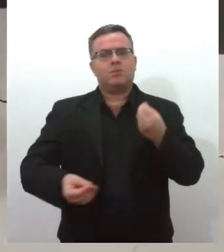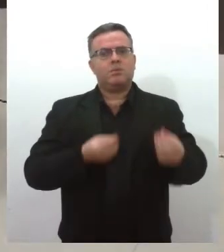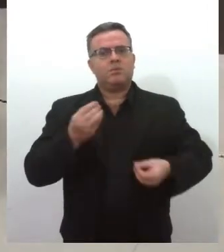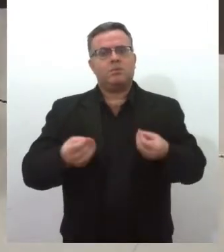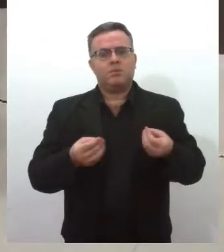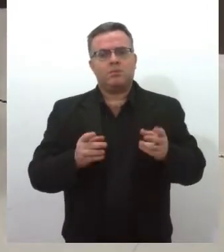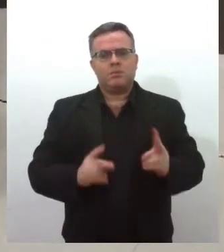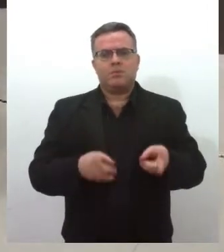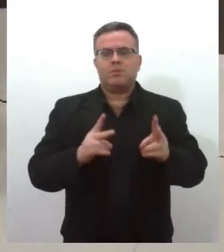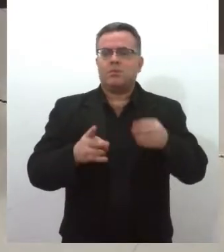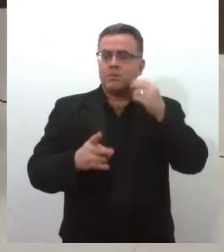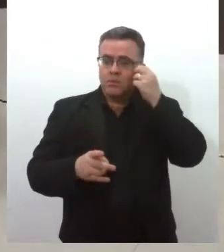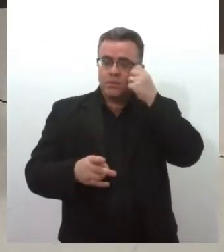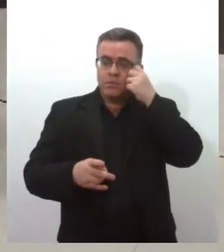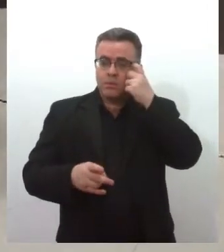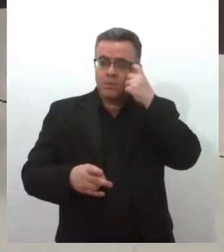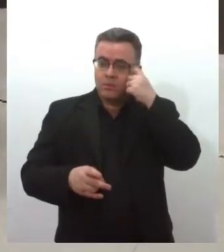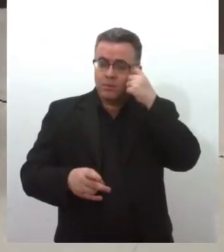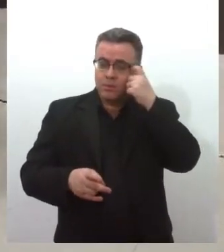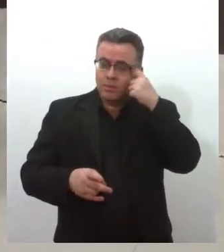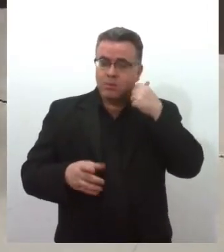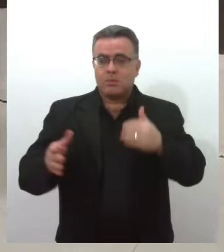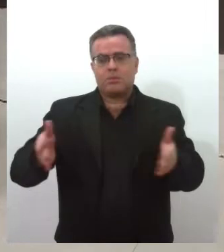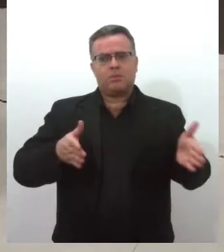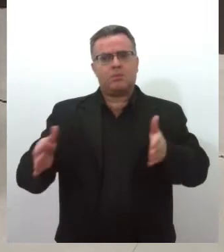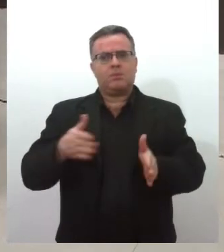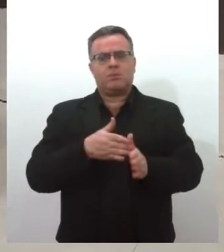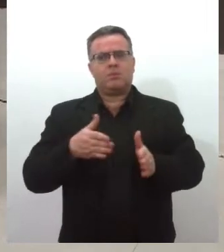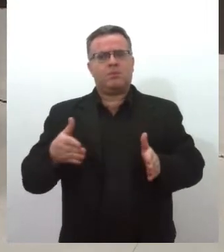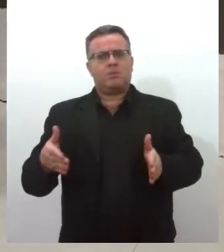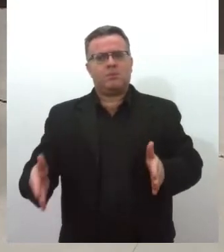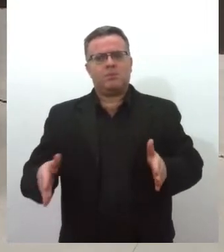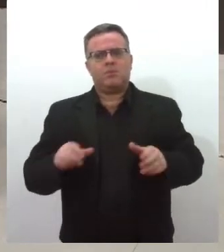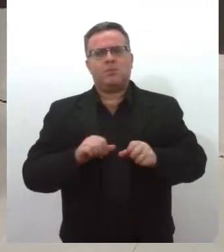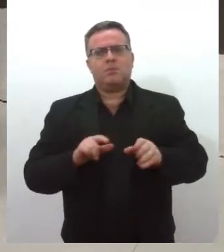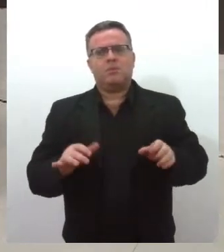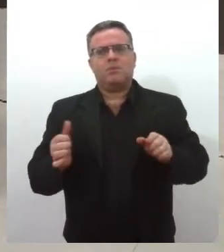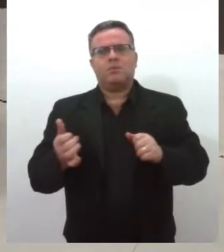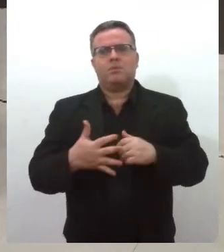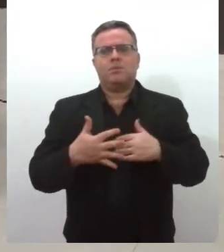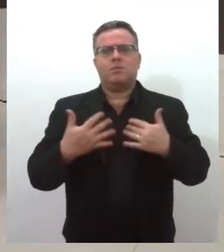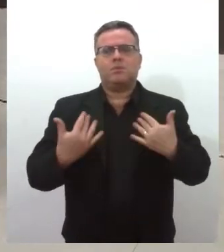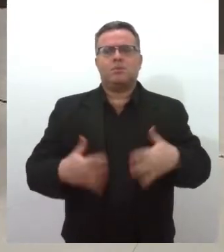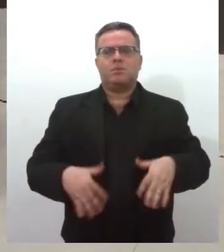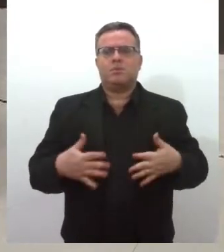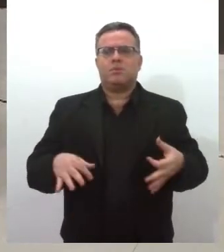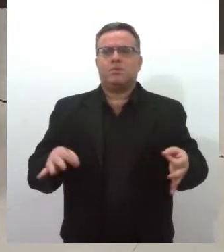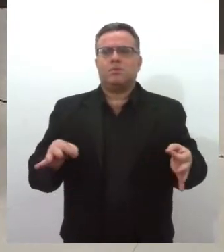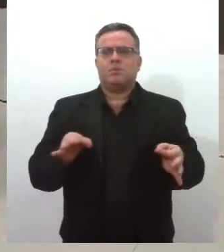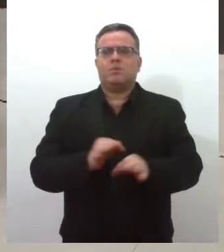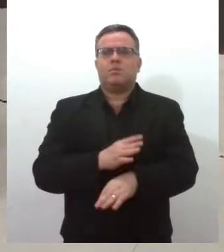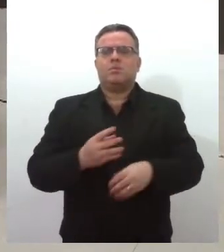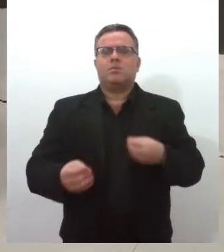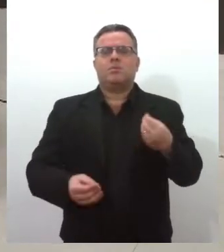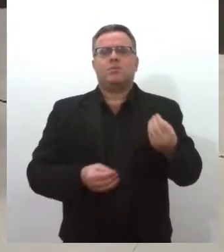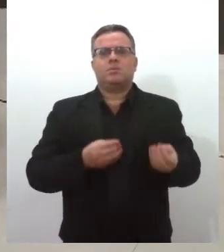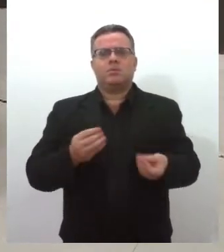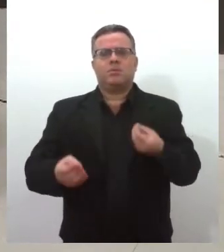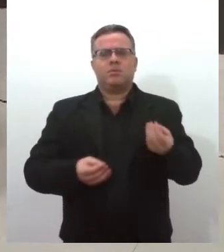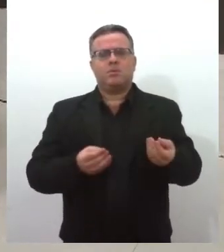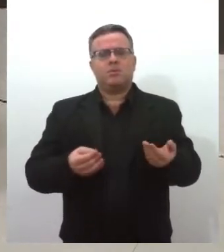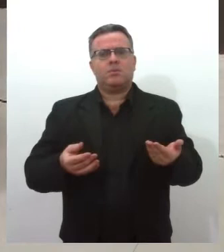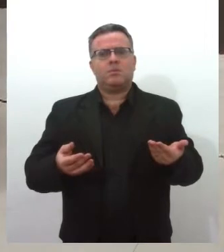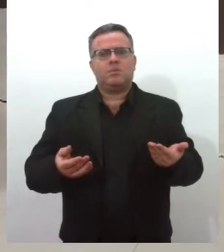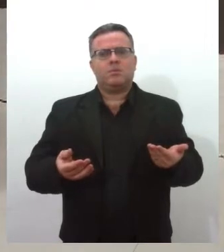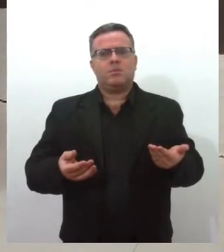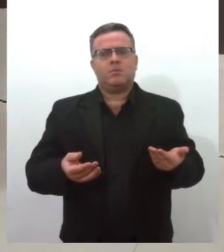Até porque a gente sabe que durante esse período de pandemia muita gente teve problema de insônia porque estava relacionado também à questão da ansiedade e outros fatores, né, da situação.